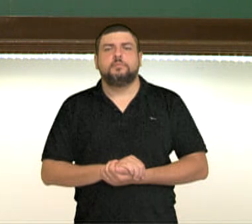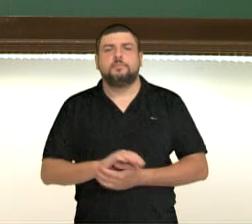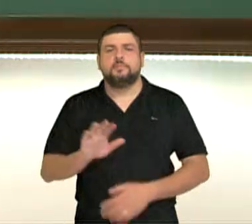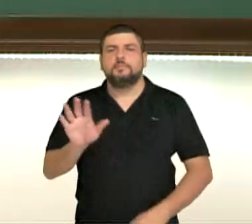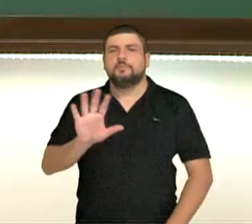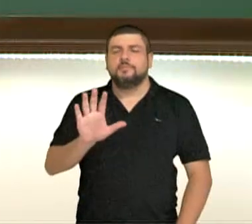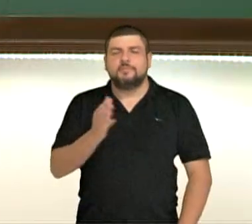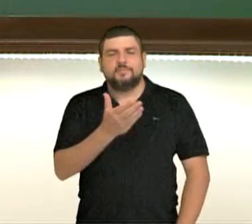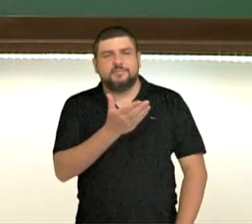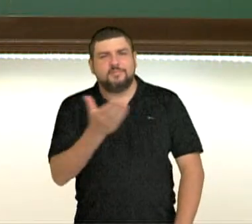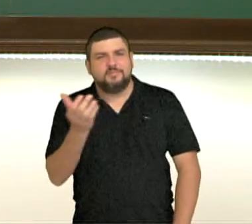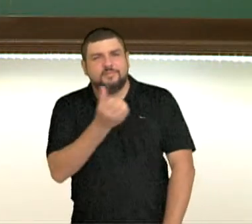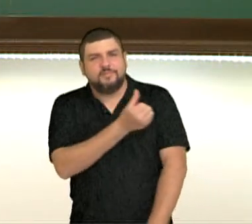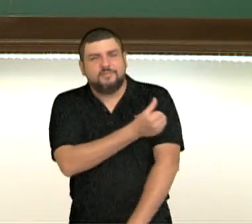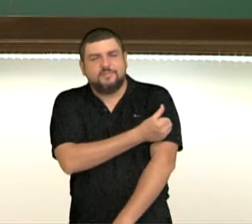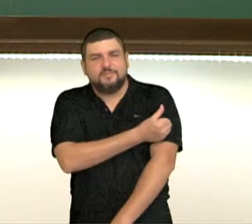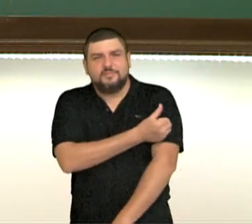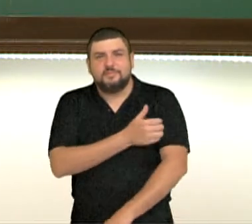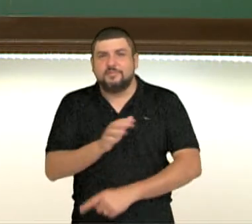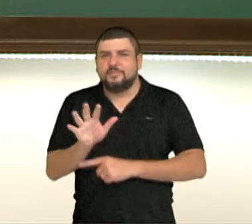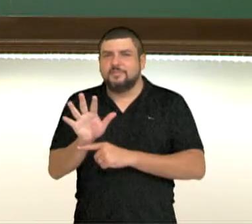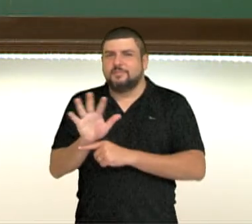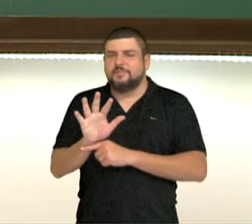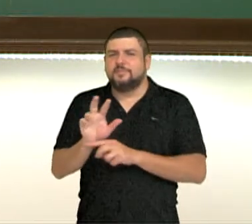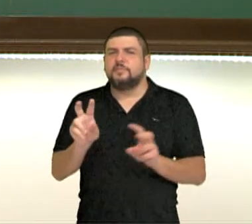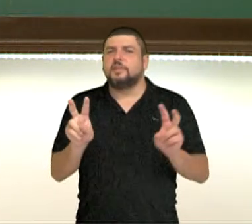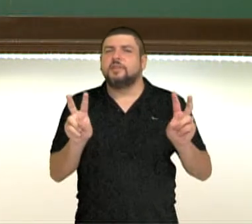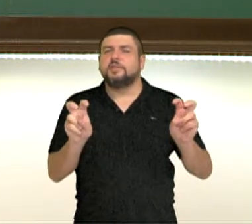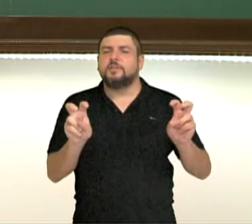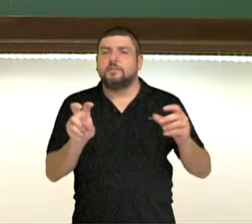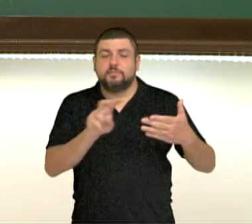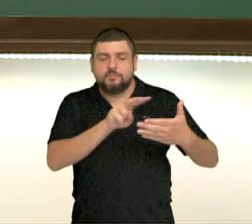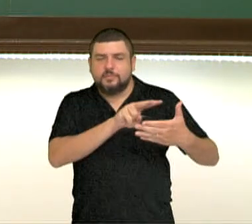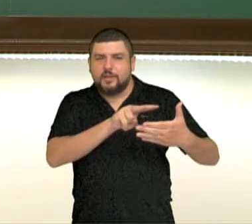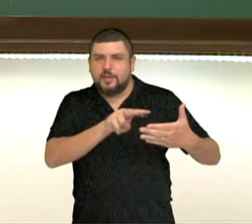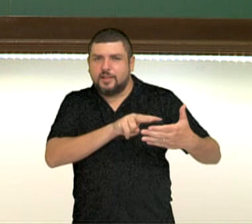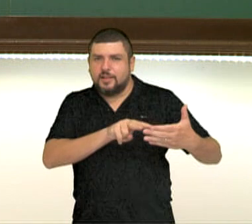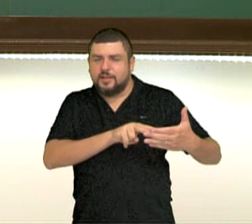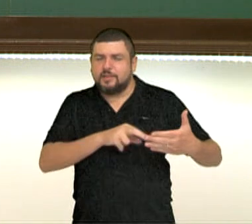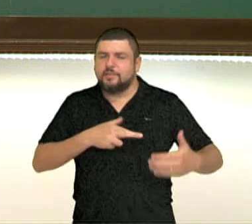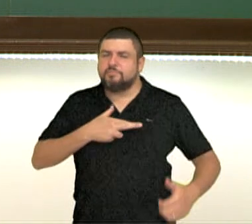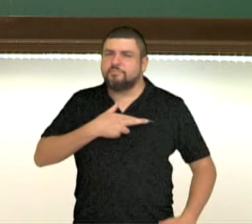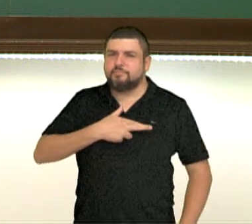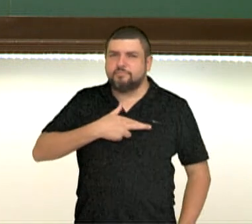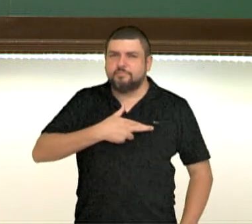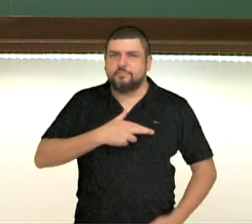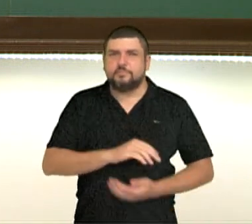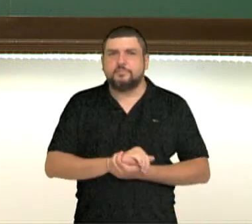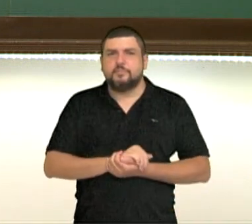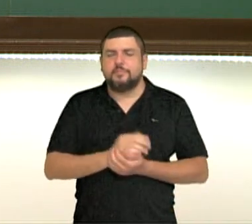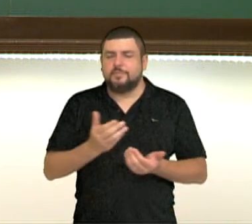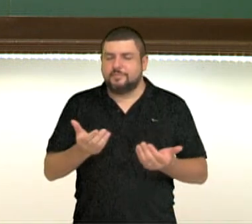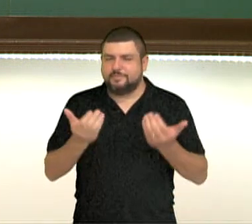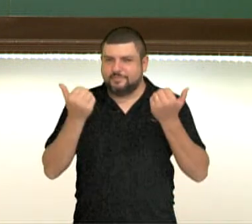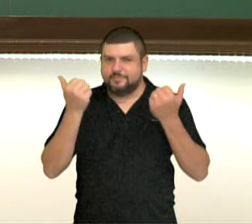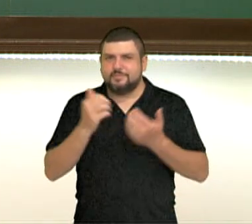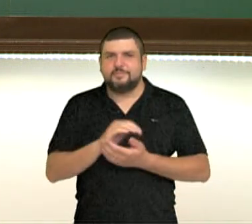Olá, estudante do sexto ano. Nesse vídeo vamos falar sobre leitura de romance, certo? Acompanhe aqui comigo.